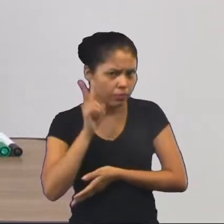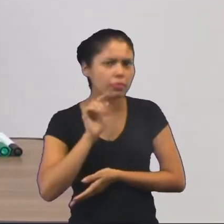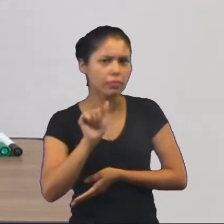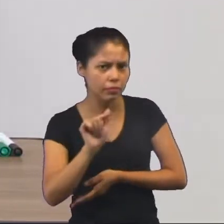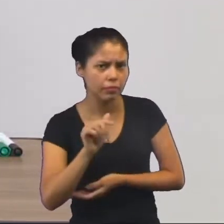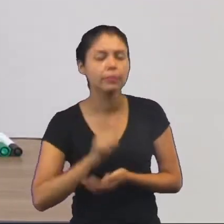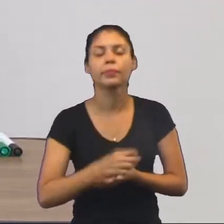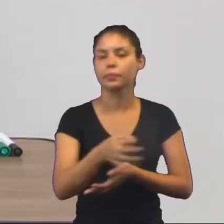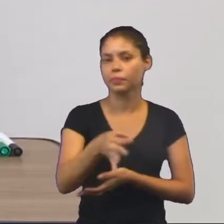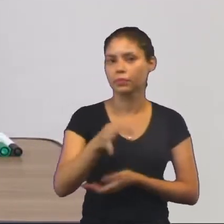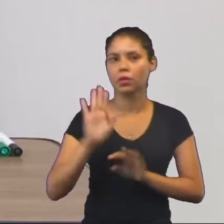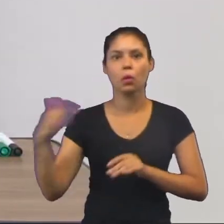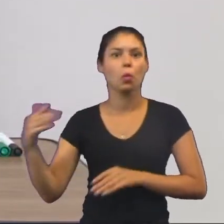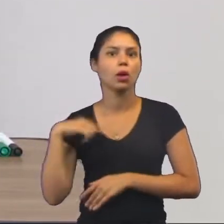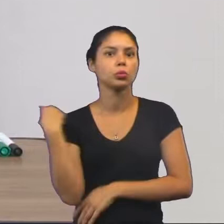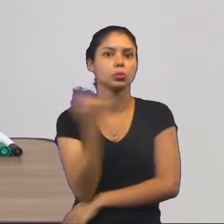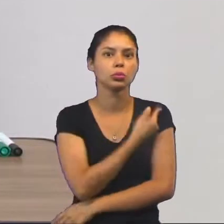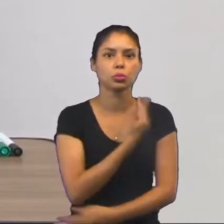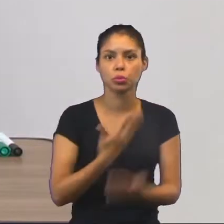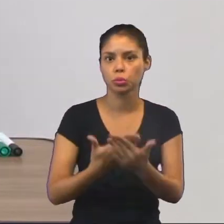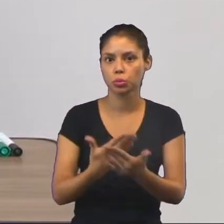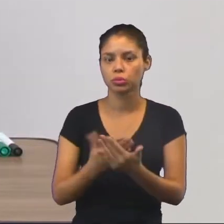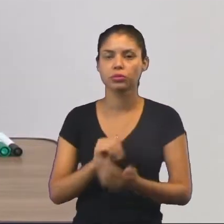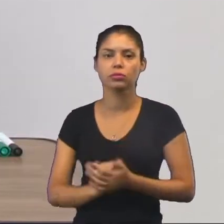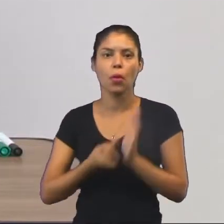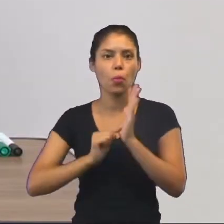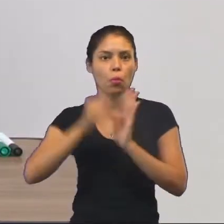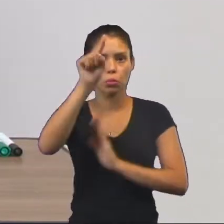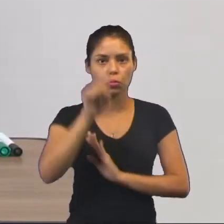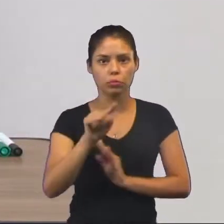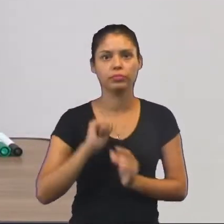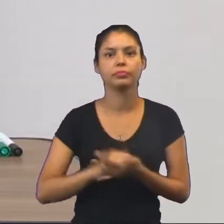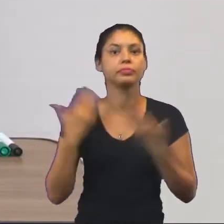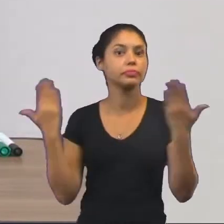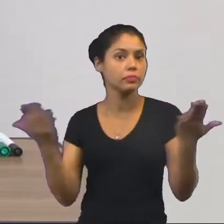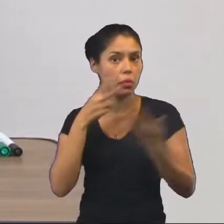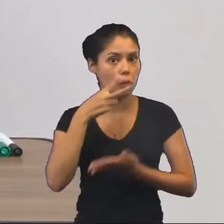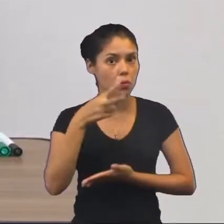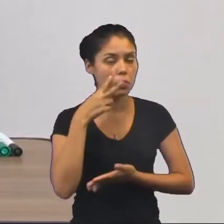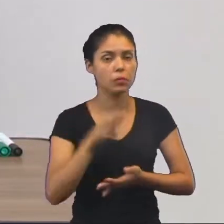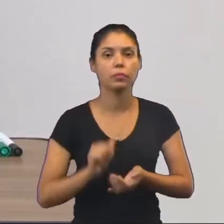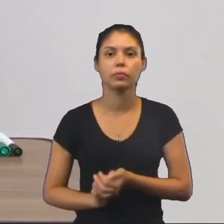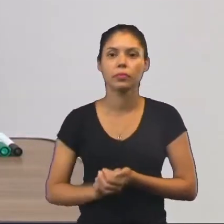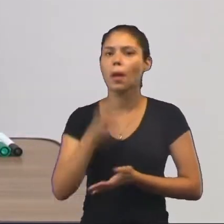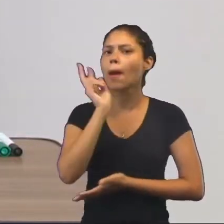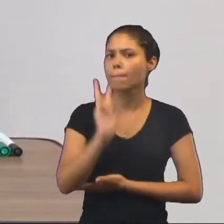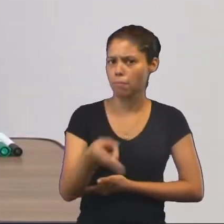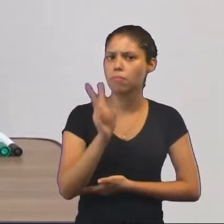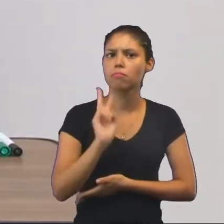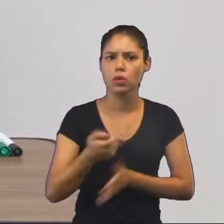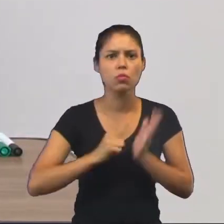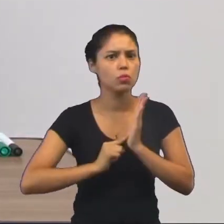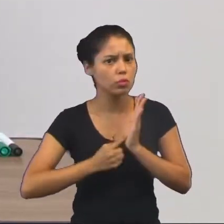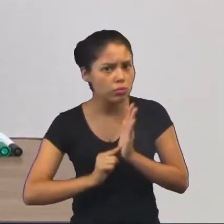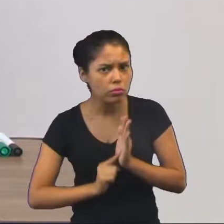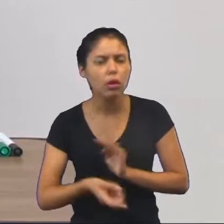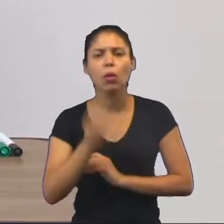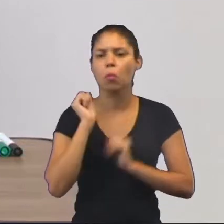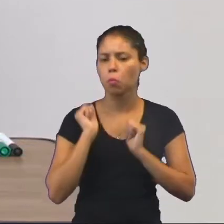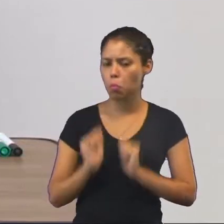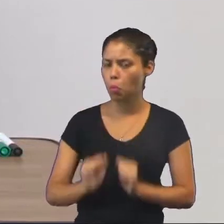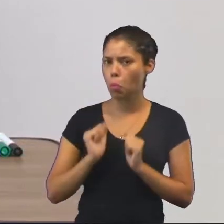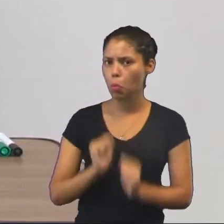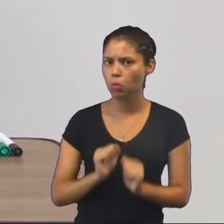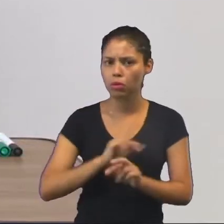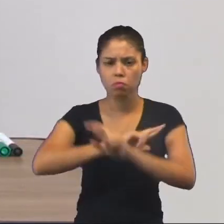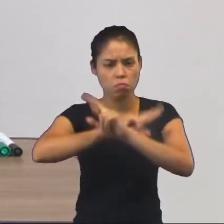disso? Certo. E quando estávamos estudando sobre o ponto de exclamação, nós vimos que a mesma pontuação, ela pode